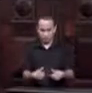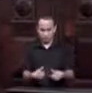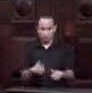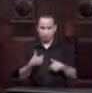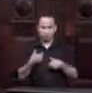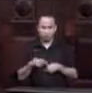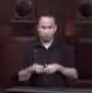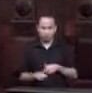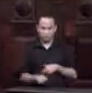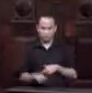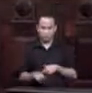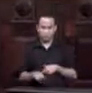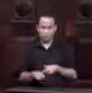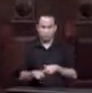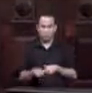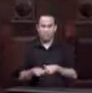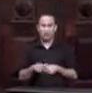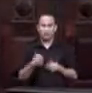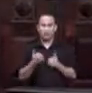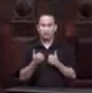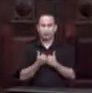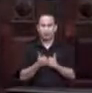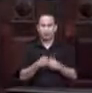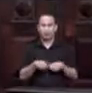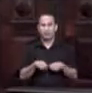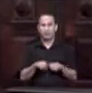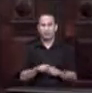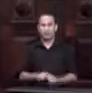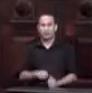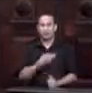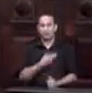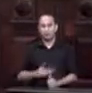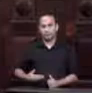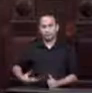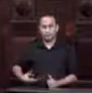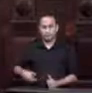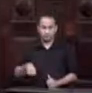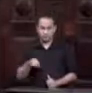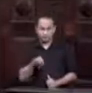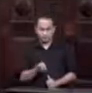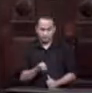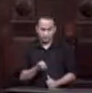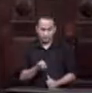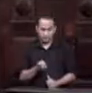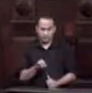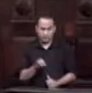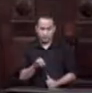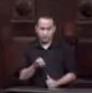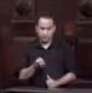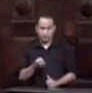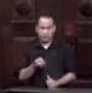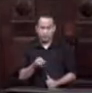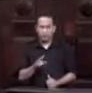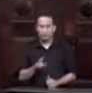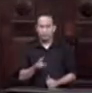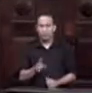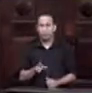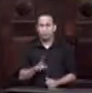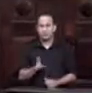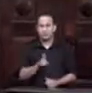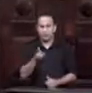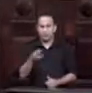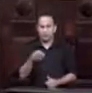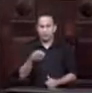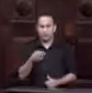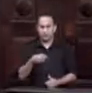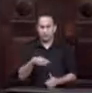do Ministério Público. Por quê? Porque sem alterar o fundo, sem fazer com que a sobra